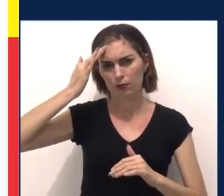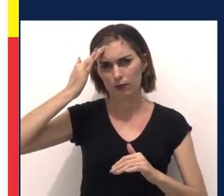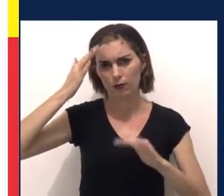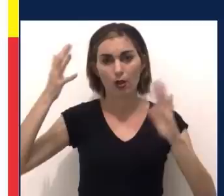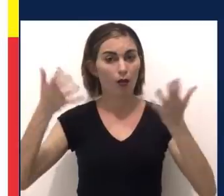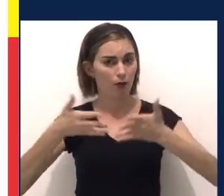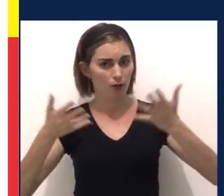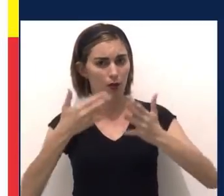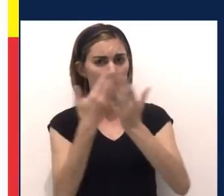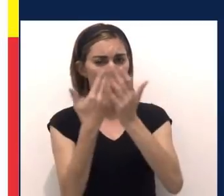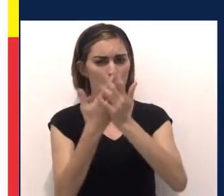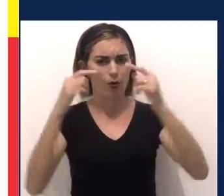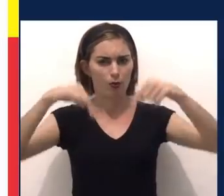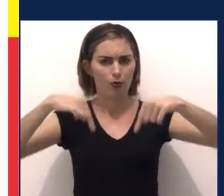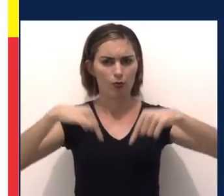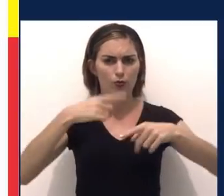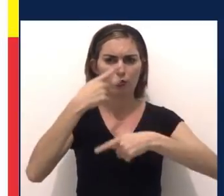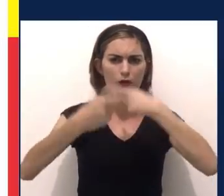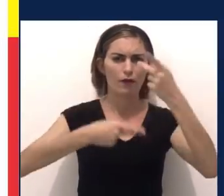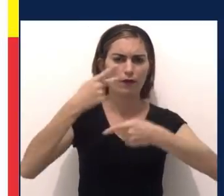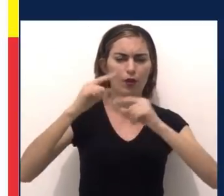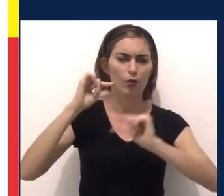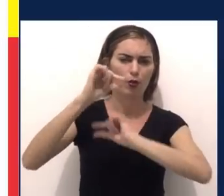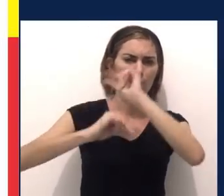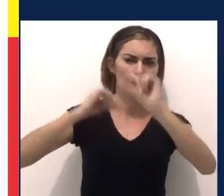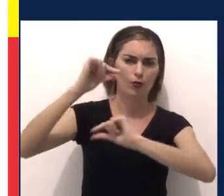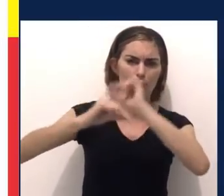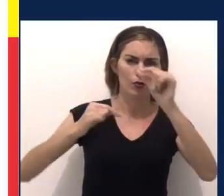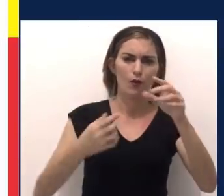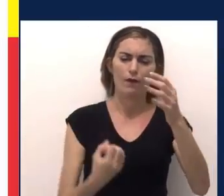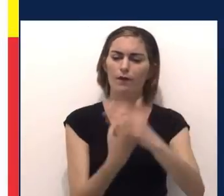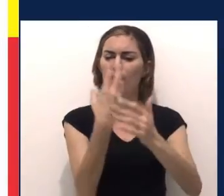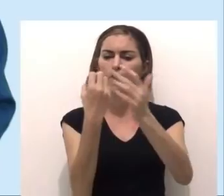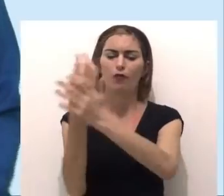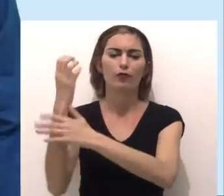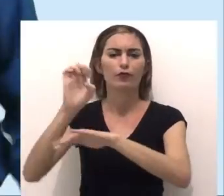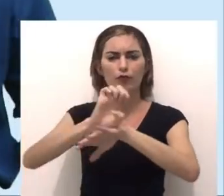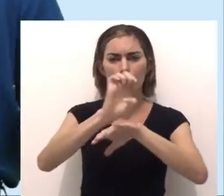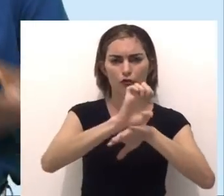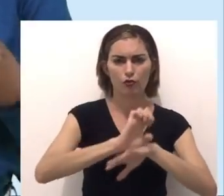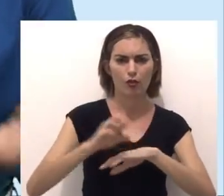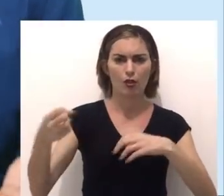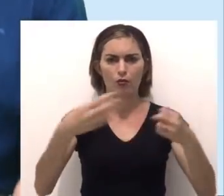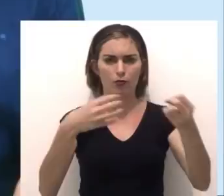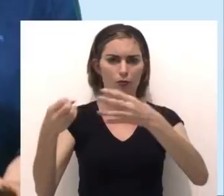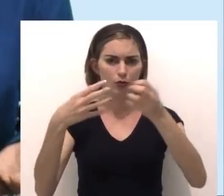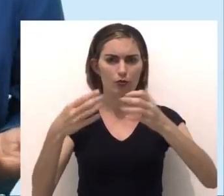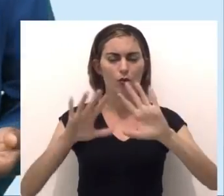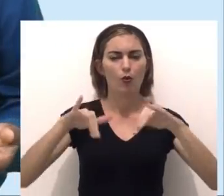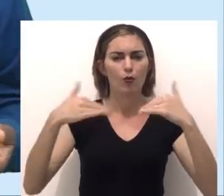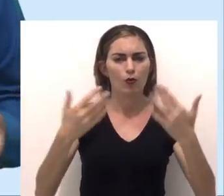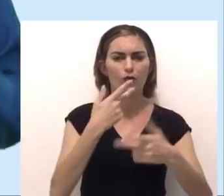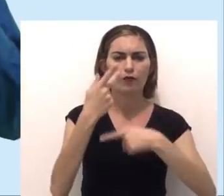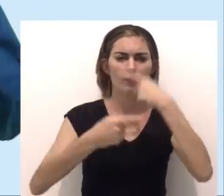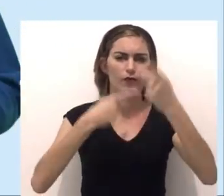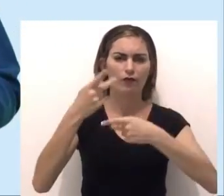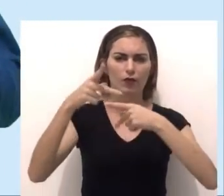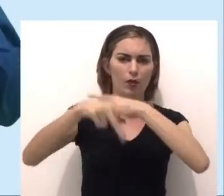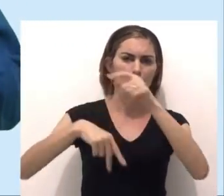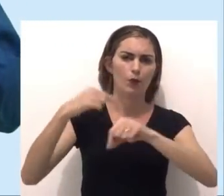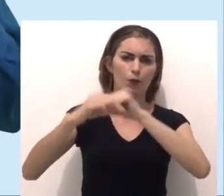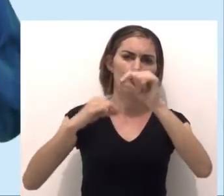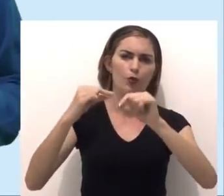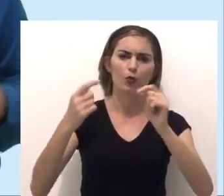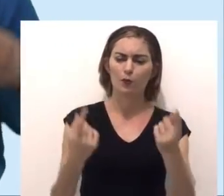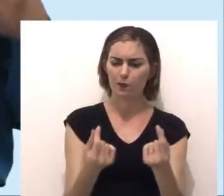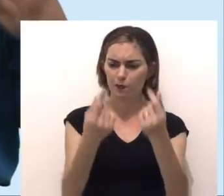entendimento. Então, na aula de hoje, nós falamos um pouco sobre a formação dos estados modernos. Ou seja,